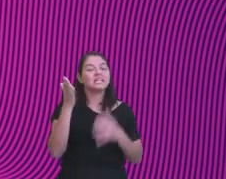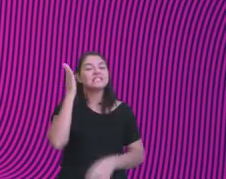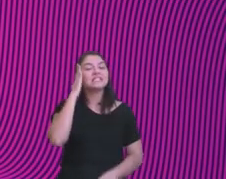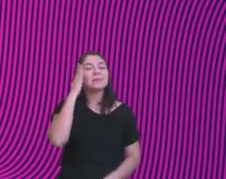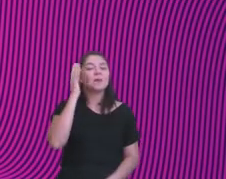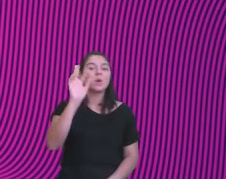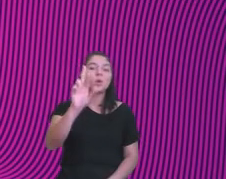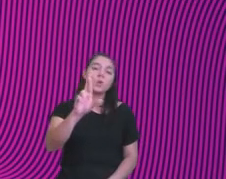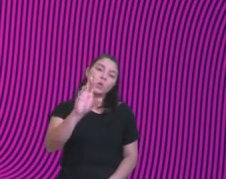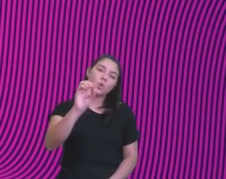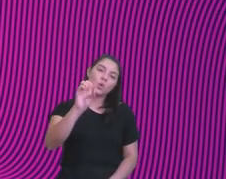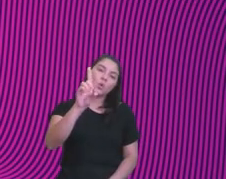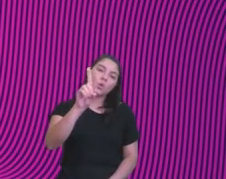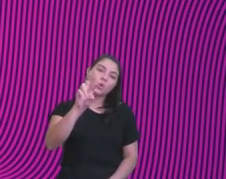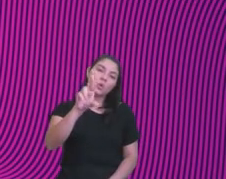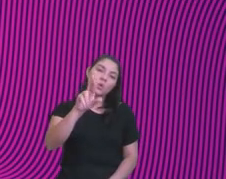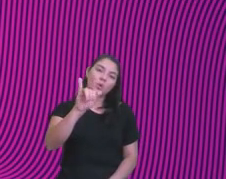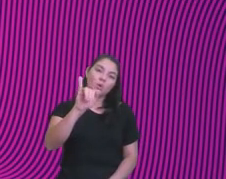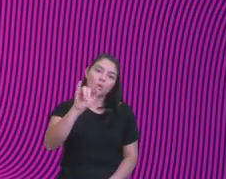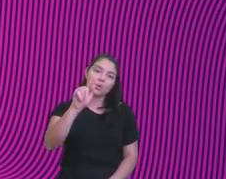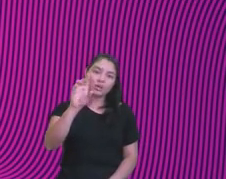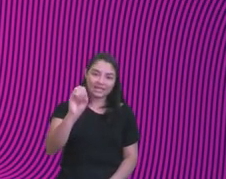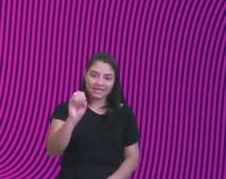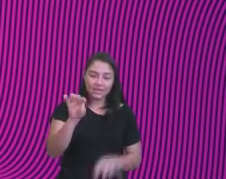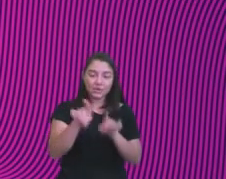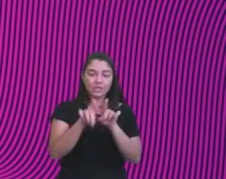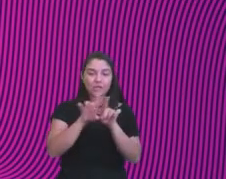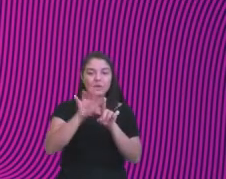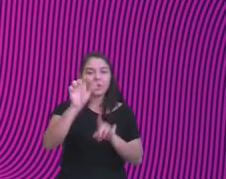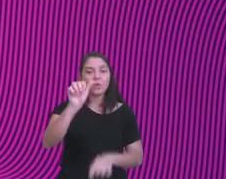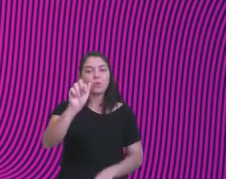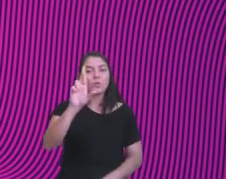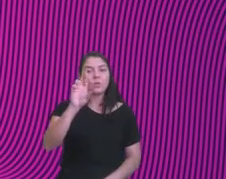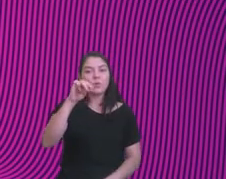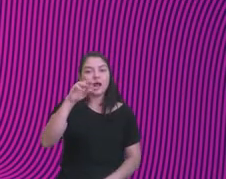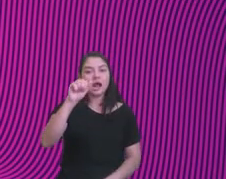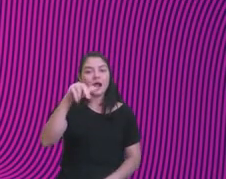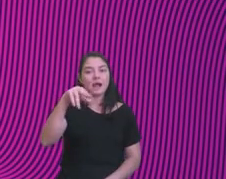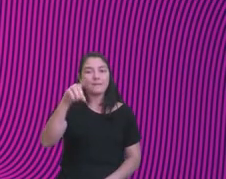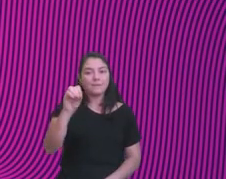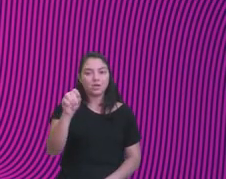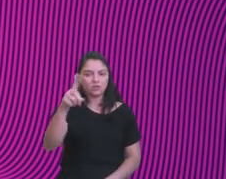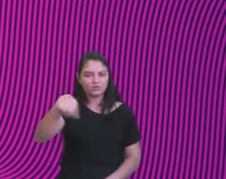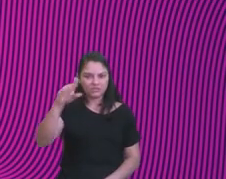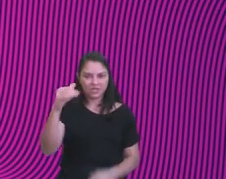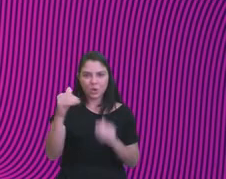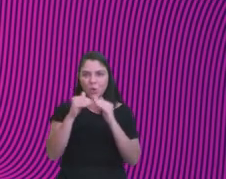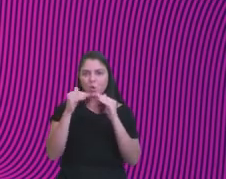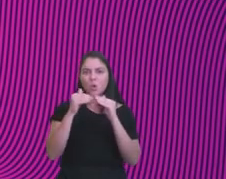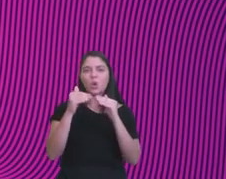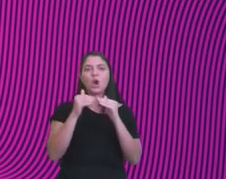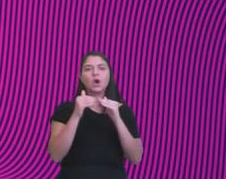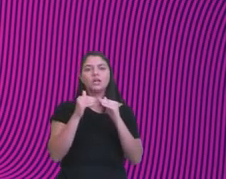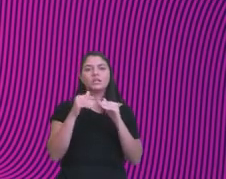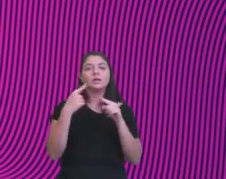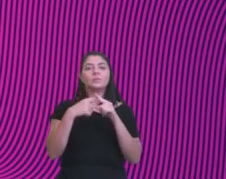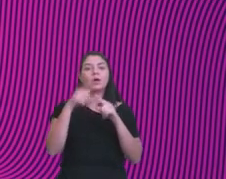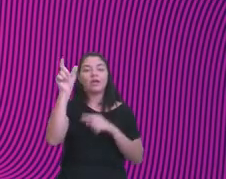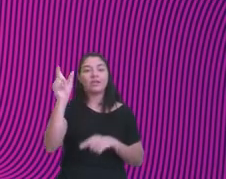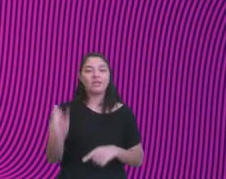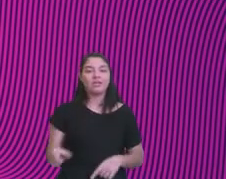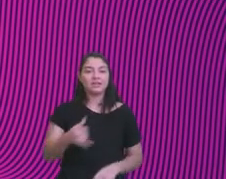e Armando Porto também concordam com a conduta diante desse paciente jovem de levar